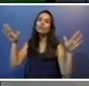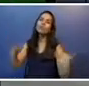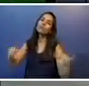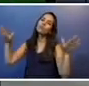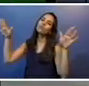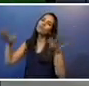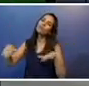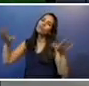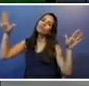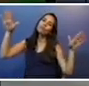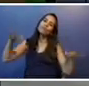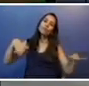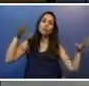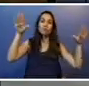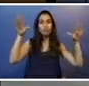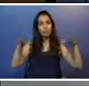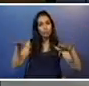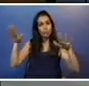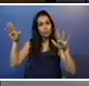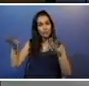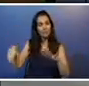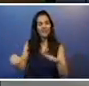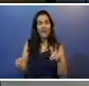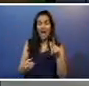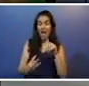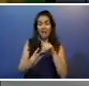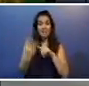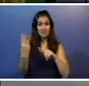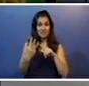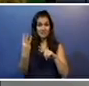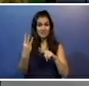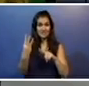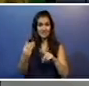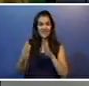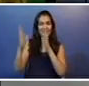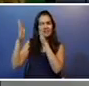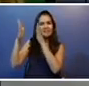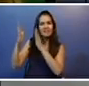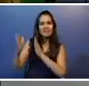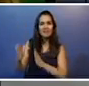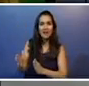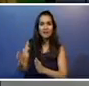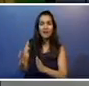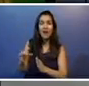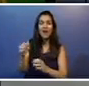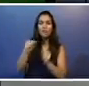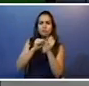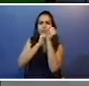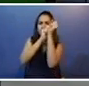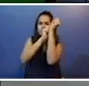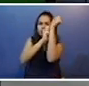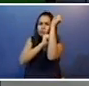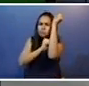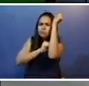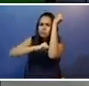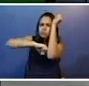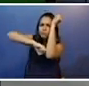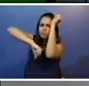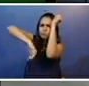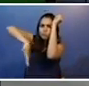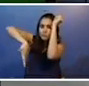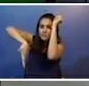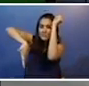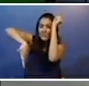voar, E na terceira etapa, ao defecar, as sementes